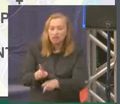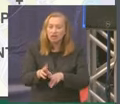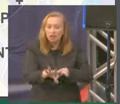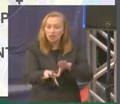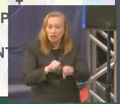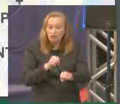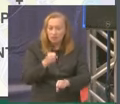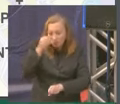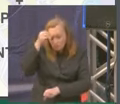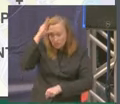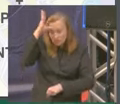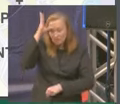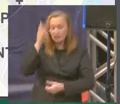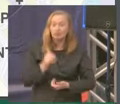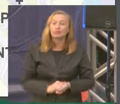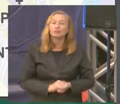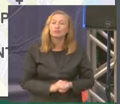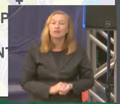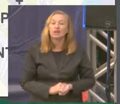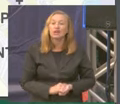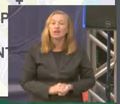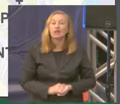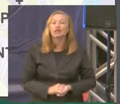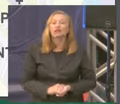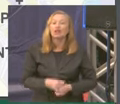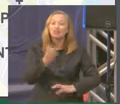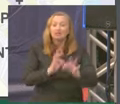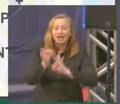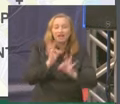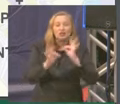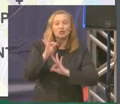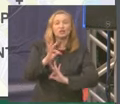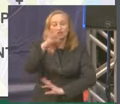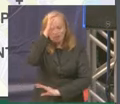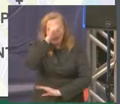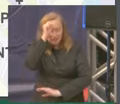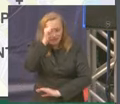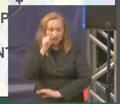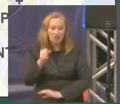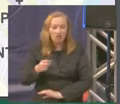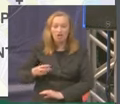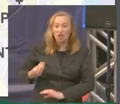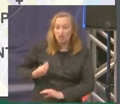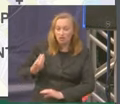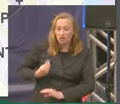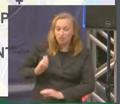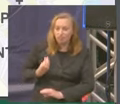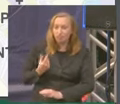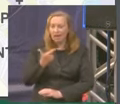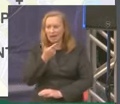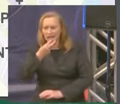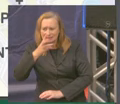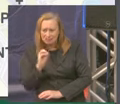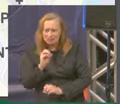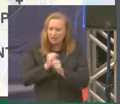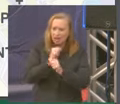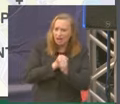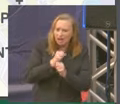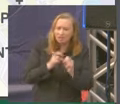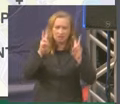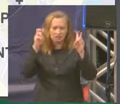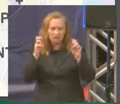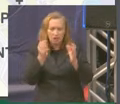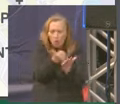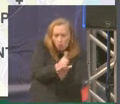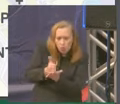conhecimento, aprendizado. Na coluna do meio, é tecnologia de aprendizado. Eu vivo esse assunto há 30 anos. Ah, vamos aprender com a EAD? Vamos. Com game,